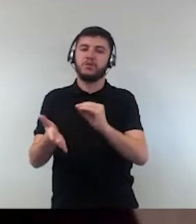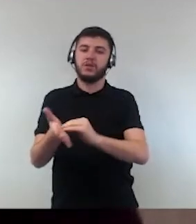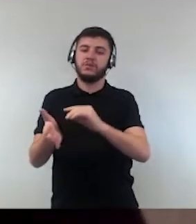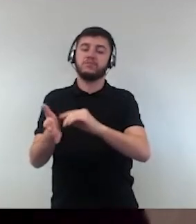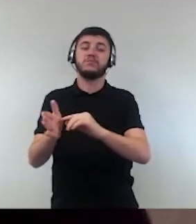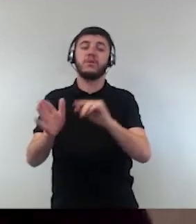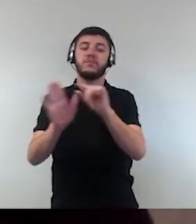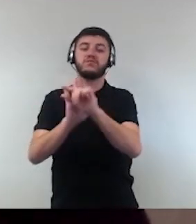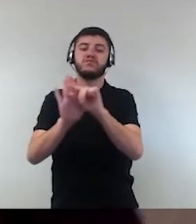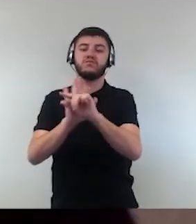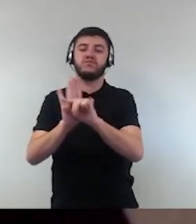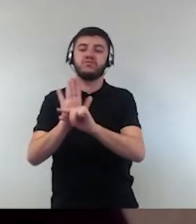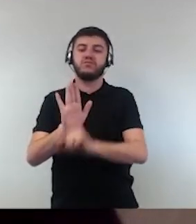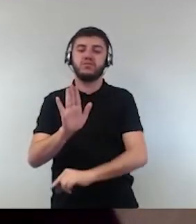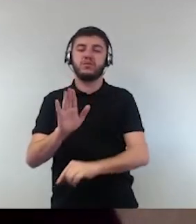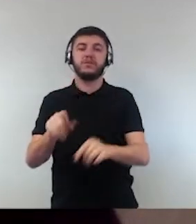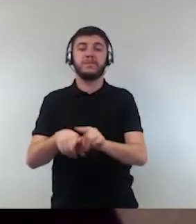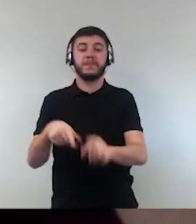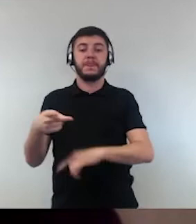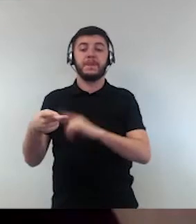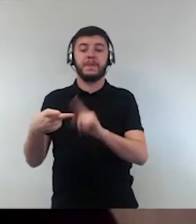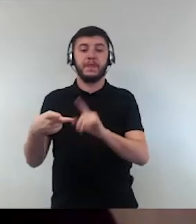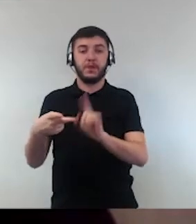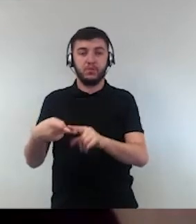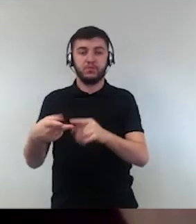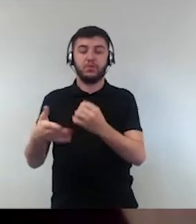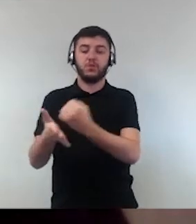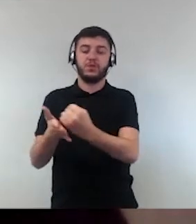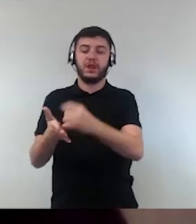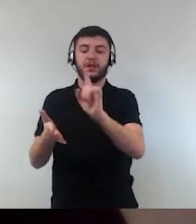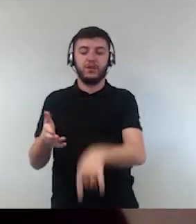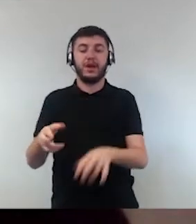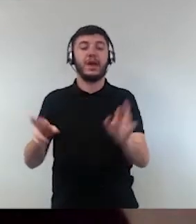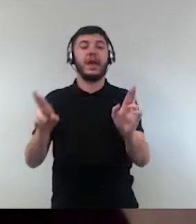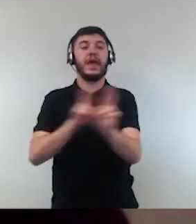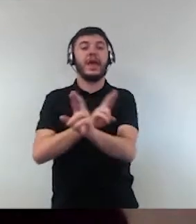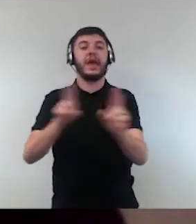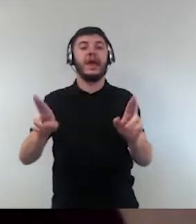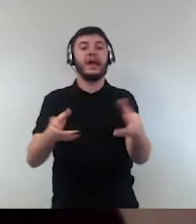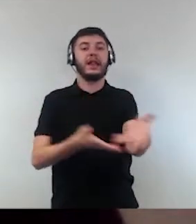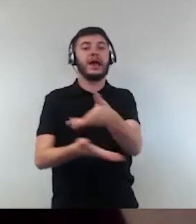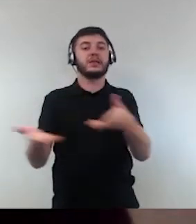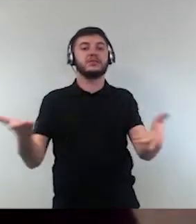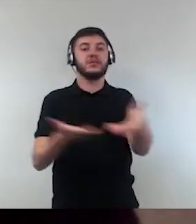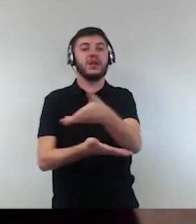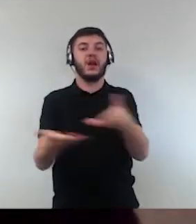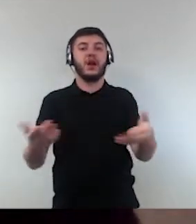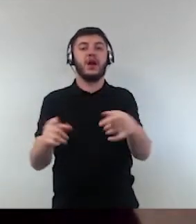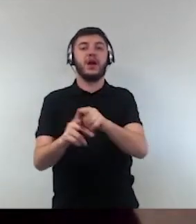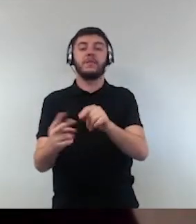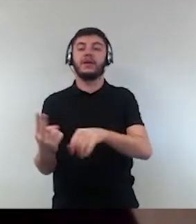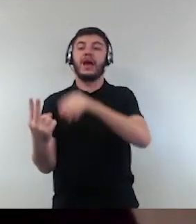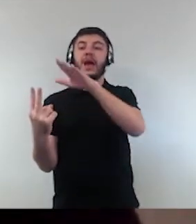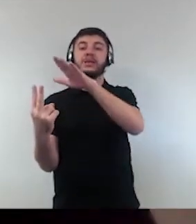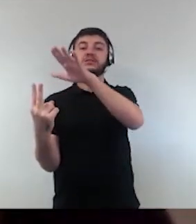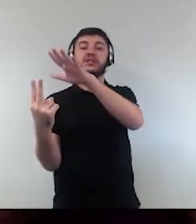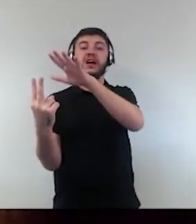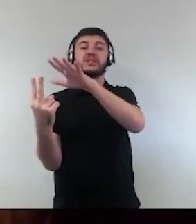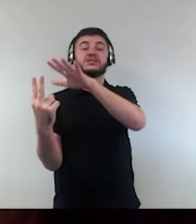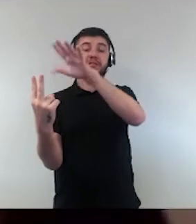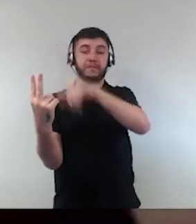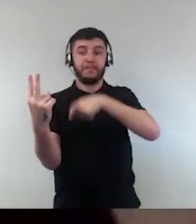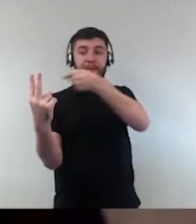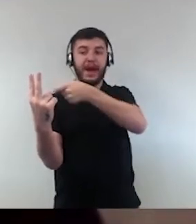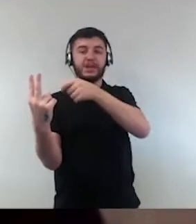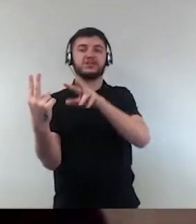contratos relacionais. Por que são contratos relacionais? As partes, elas estão intimamente ligadas. Doutor Gustavo pode